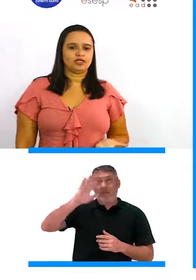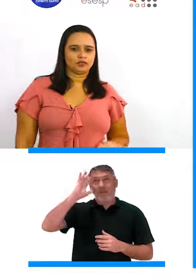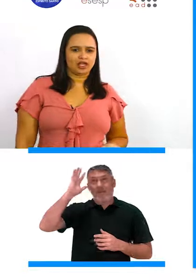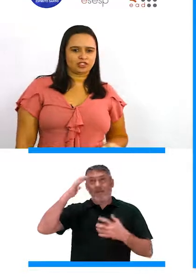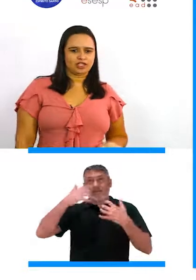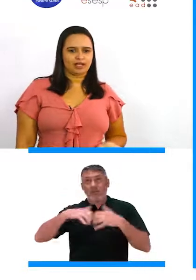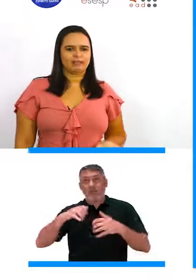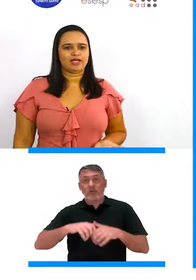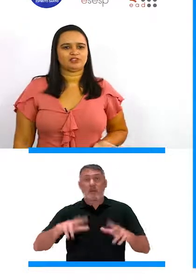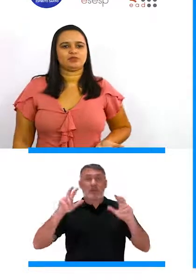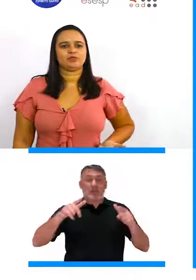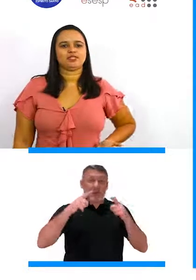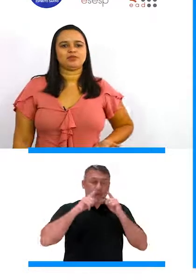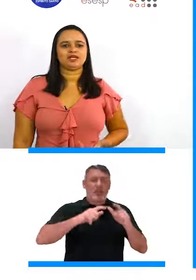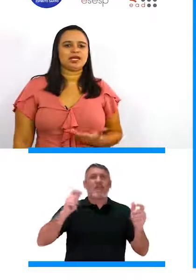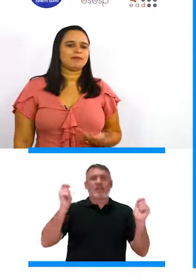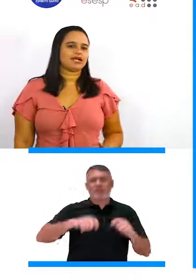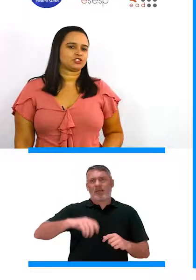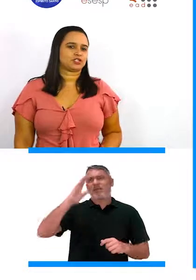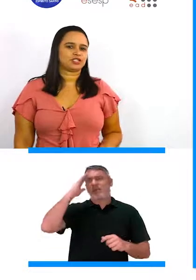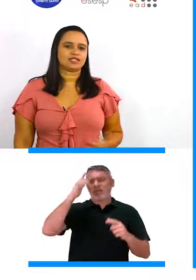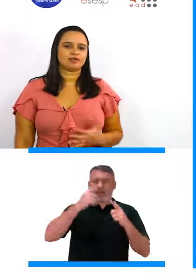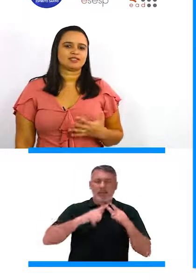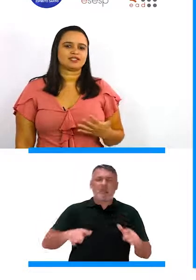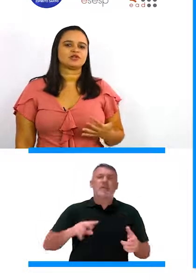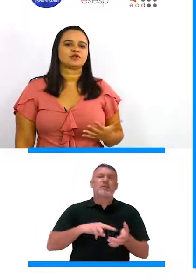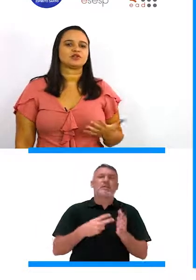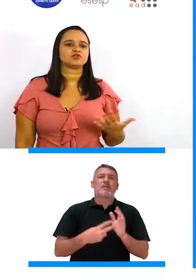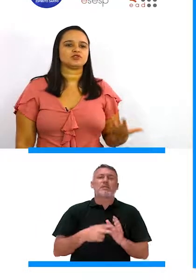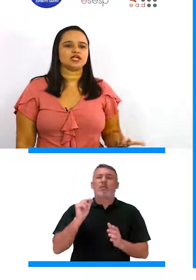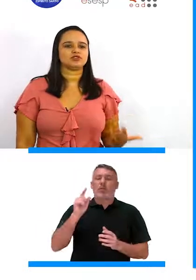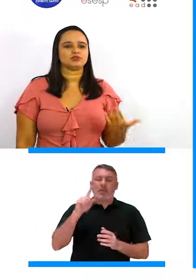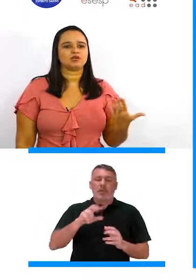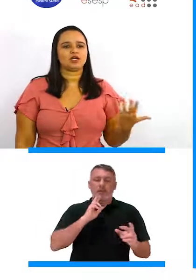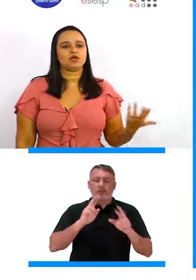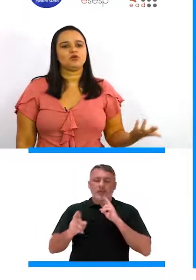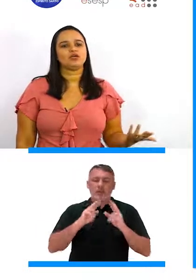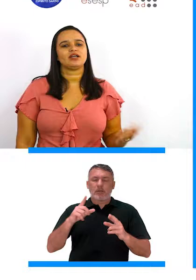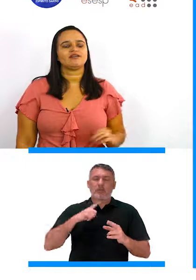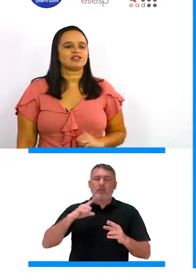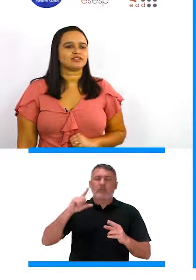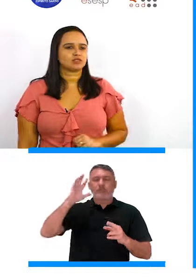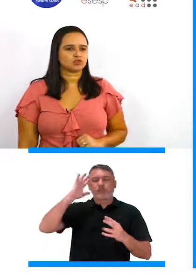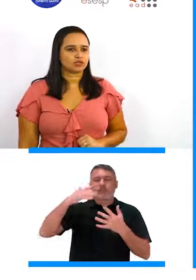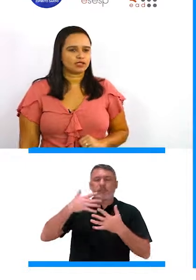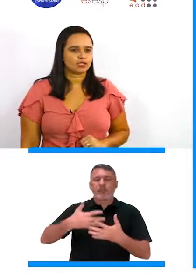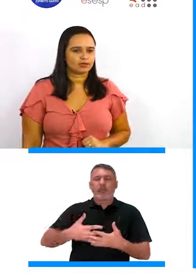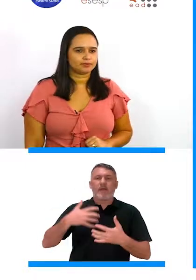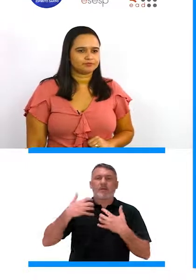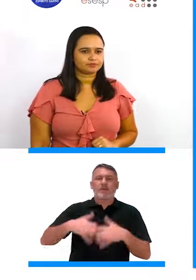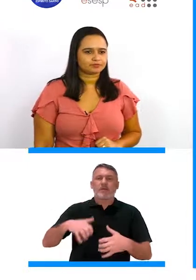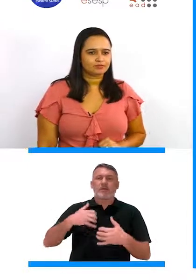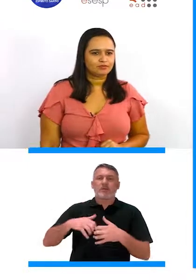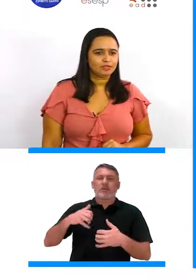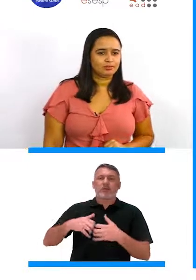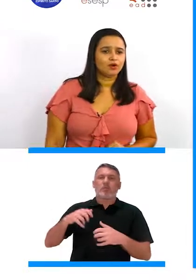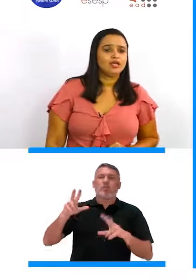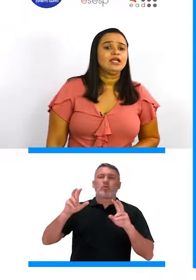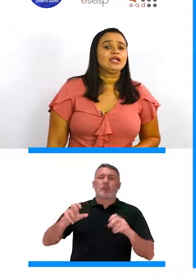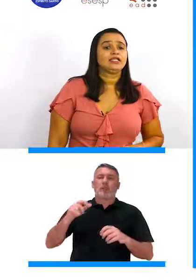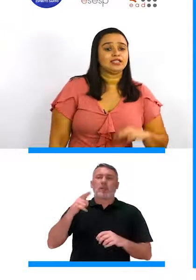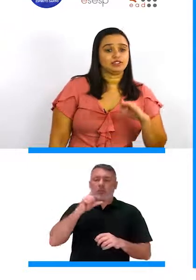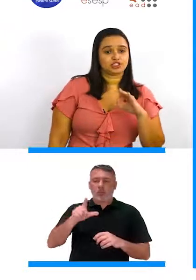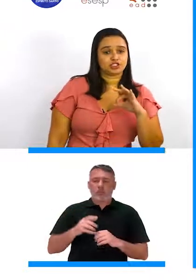sobre a linguagem é incapaz de compreender uma gramática, que nada mais é do que o resultado de uma longa reflexão sobre a língua.